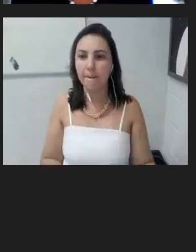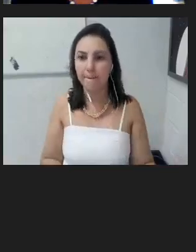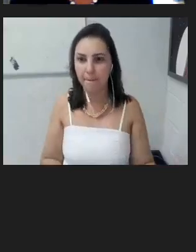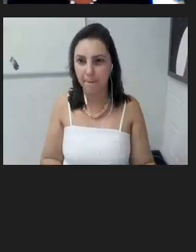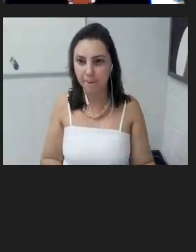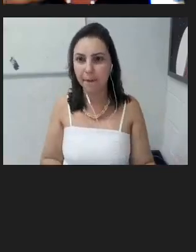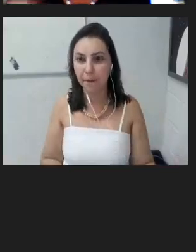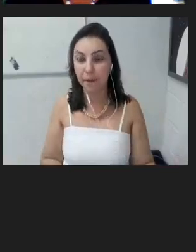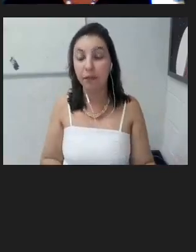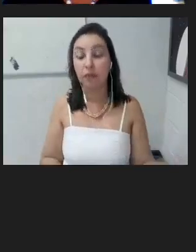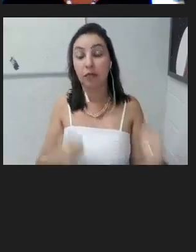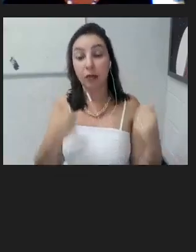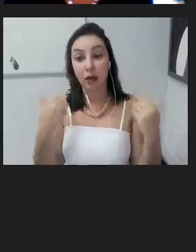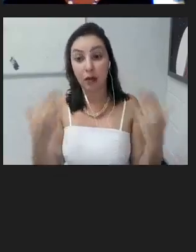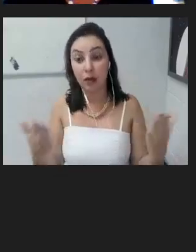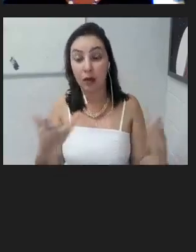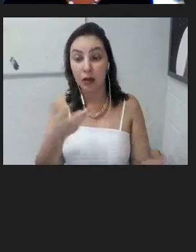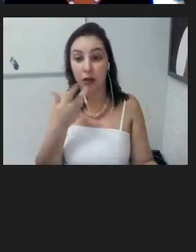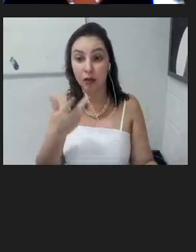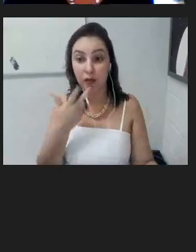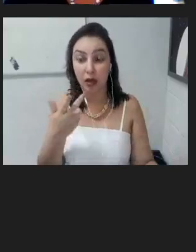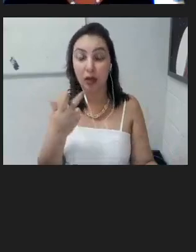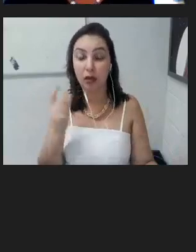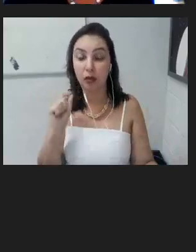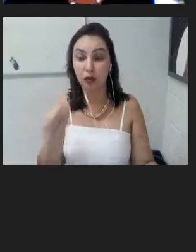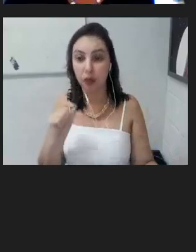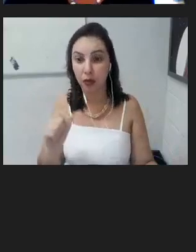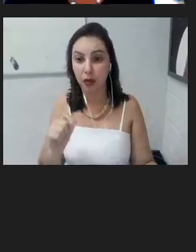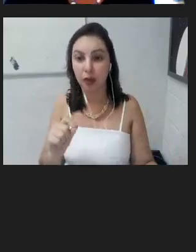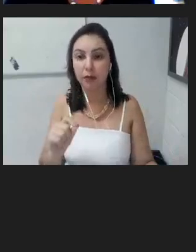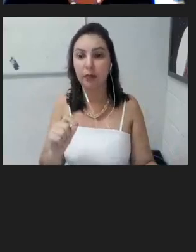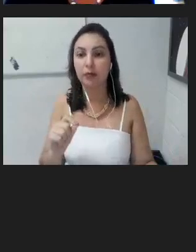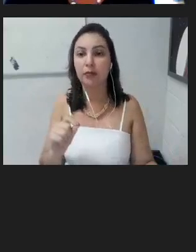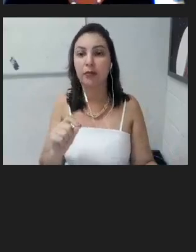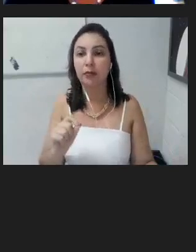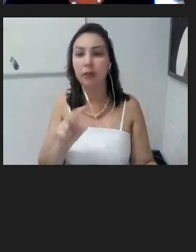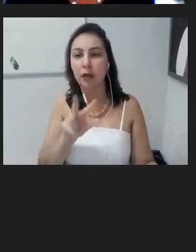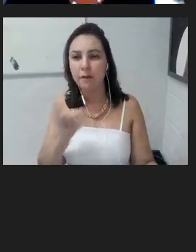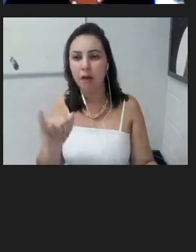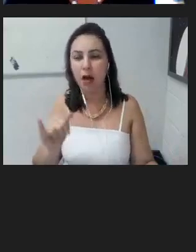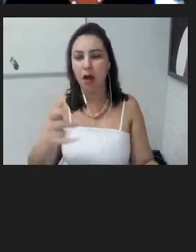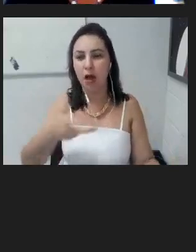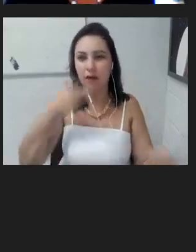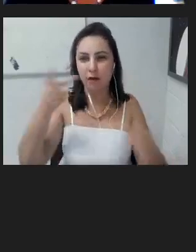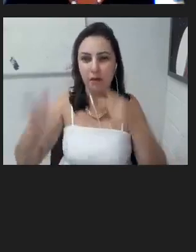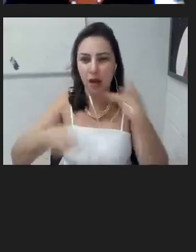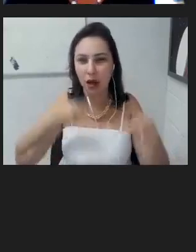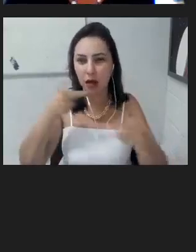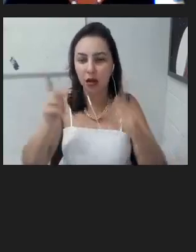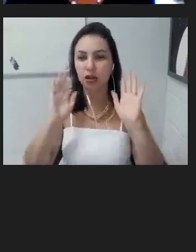E aí eu já estou dizendo para vocês, quando a gente vai falando, eu já estou anunciando que